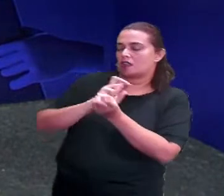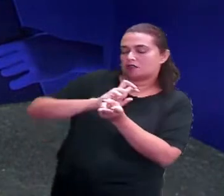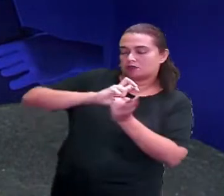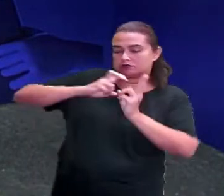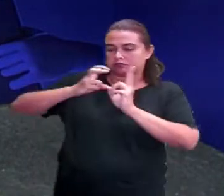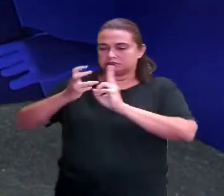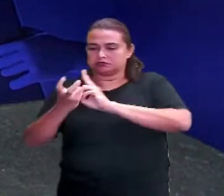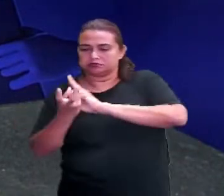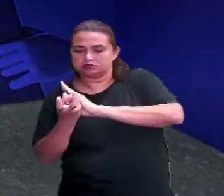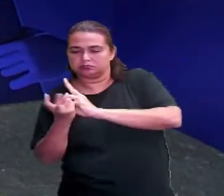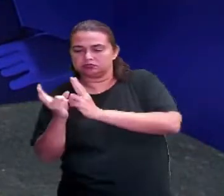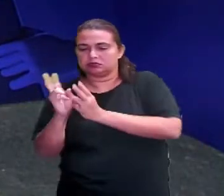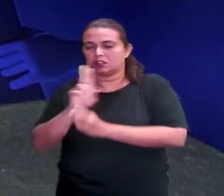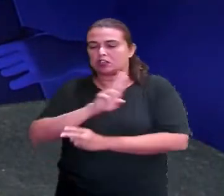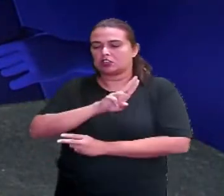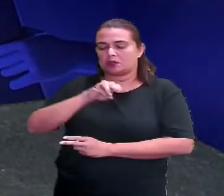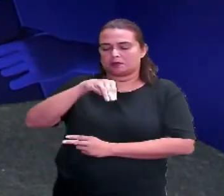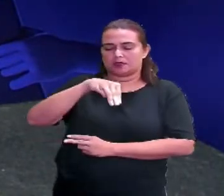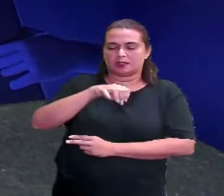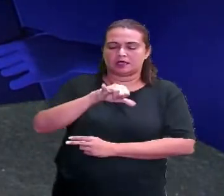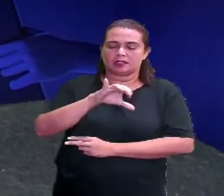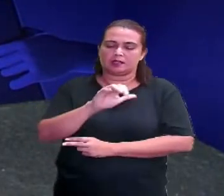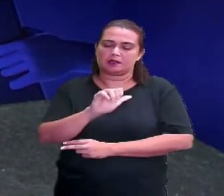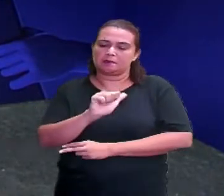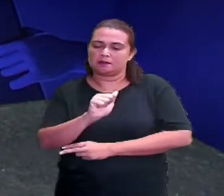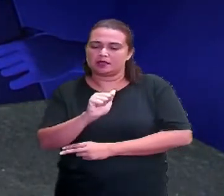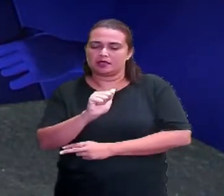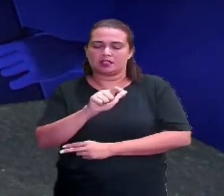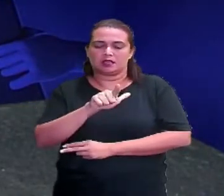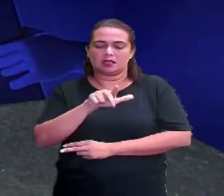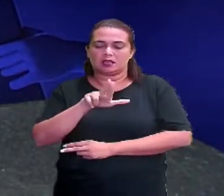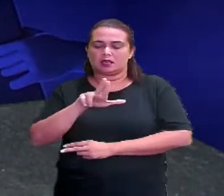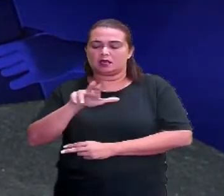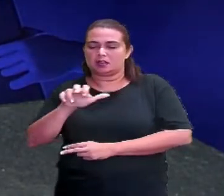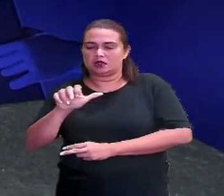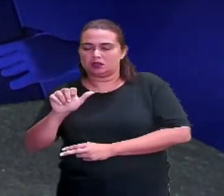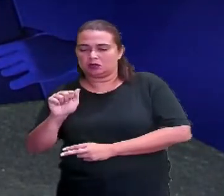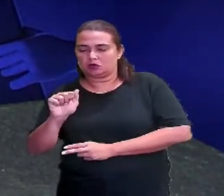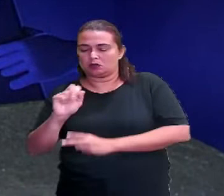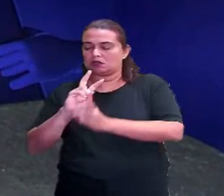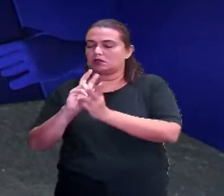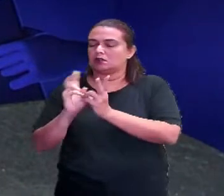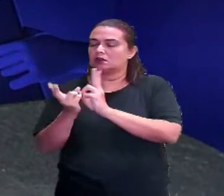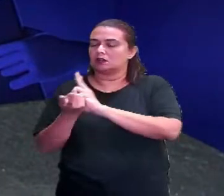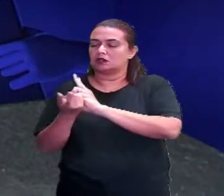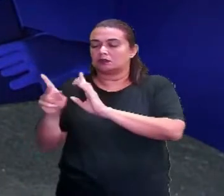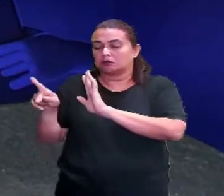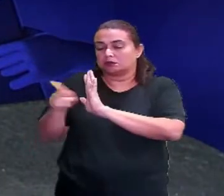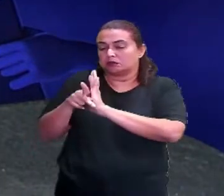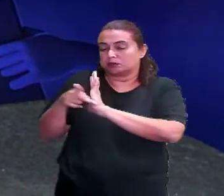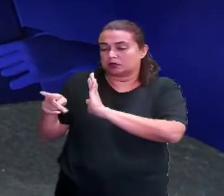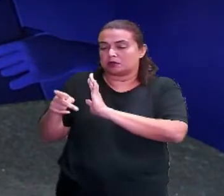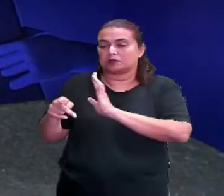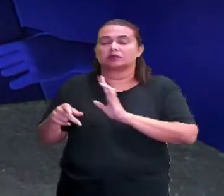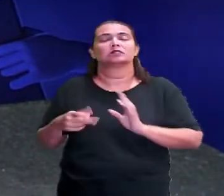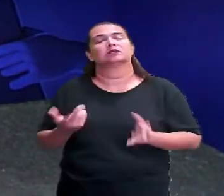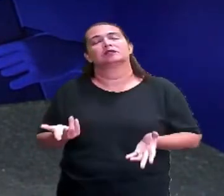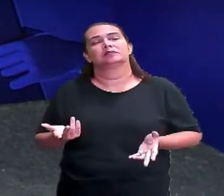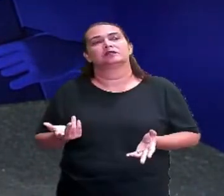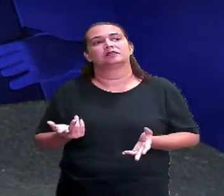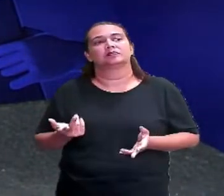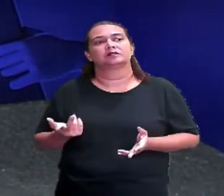desse grupo talvez não entendam imediatamente o conceito específico na capoeira. Do mesmo modo, capoeiristas